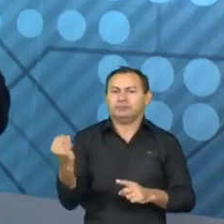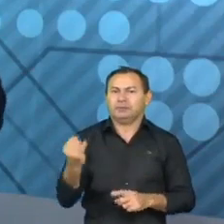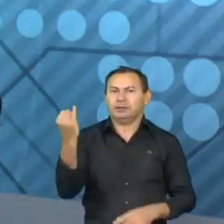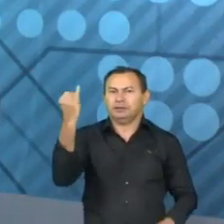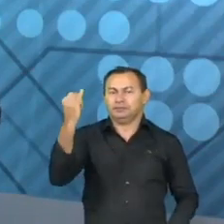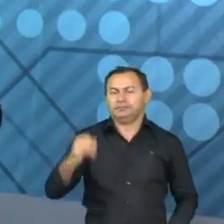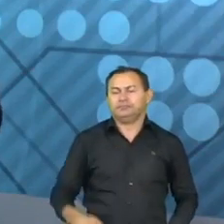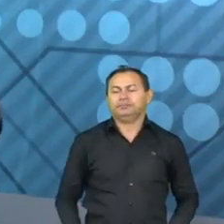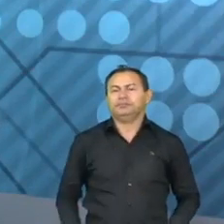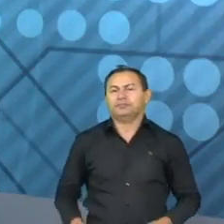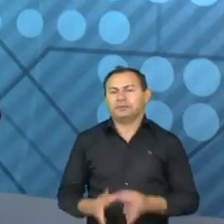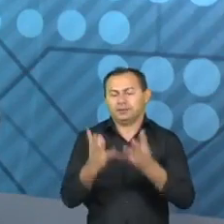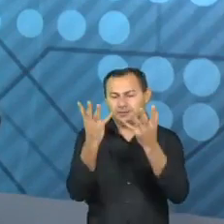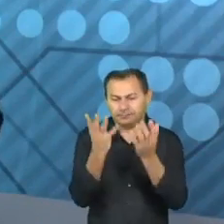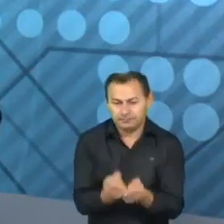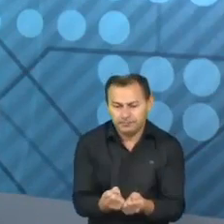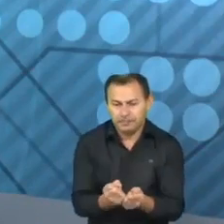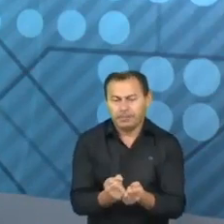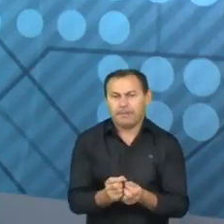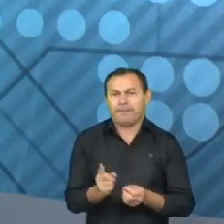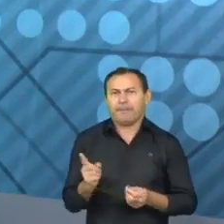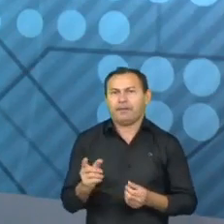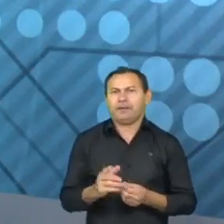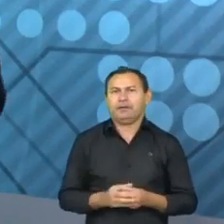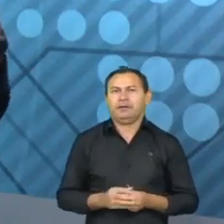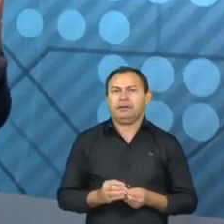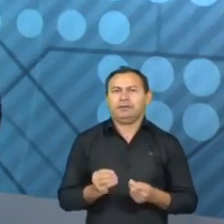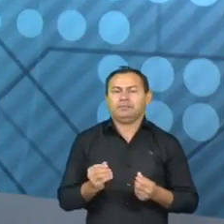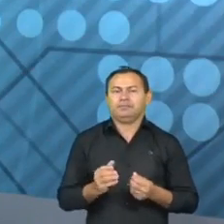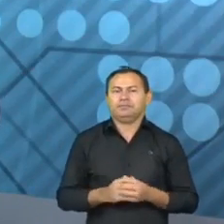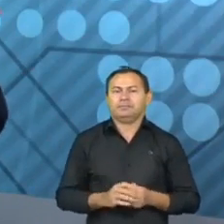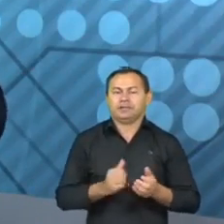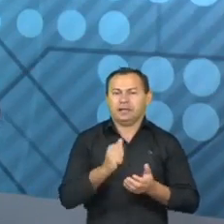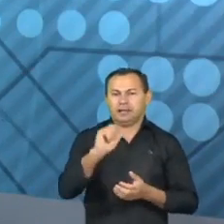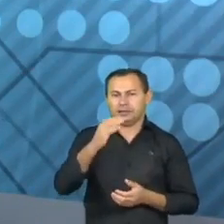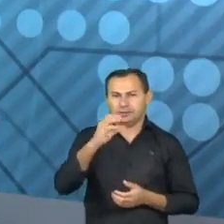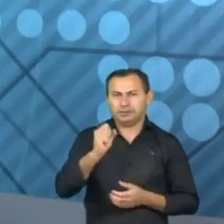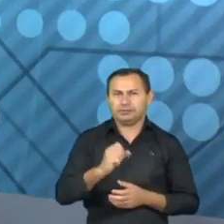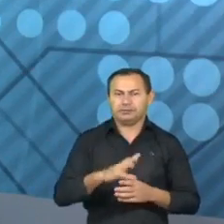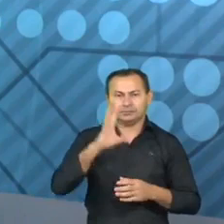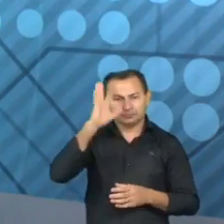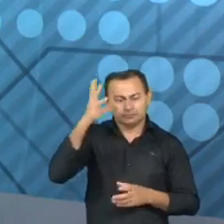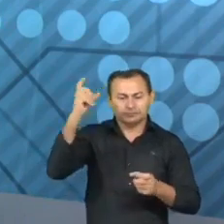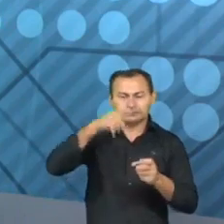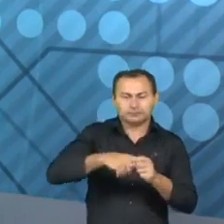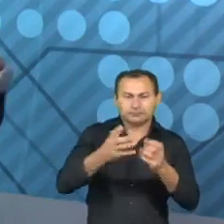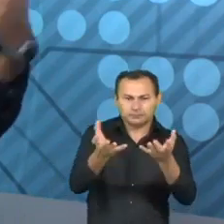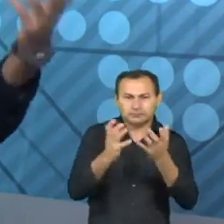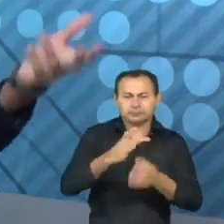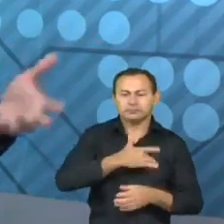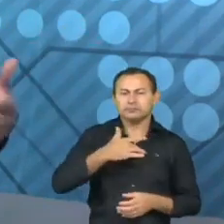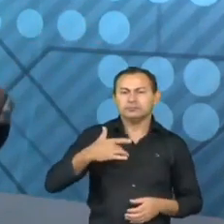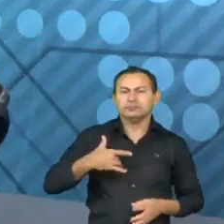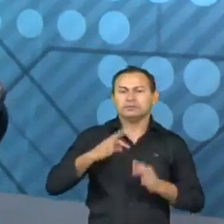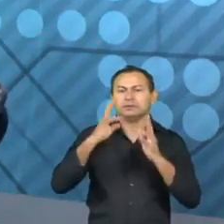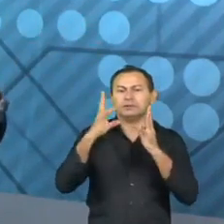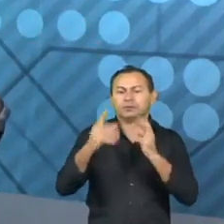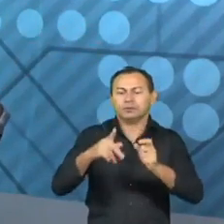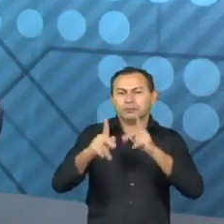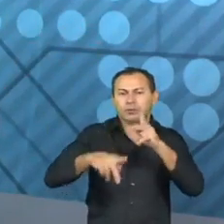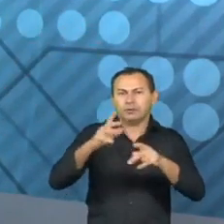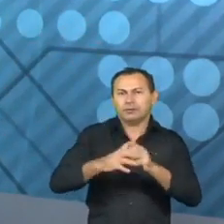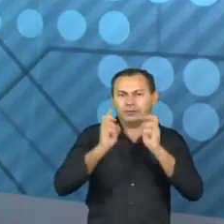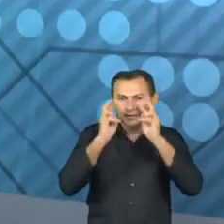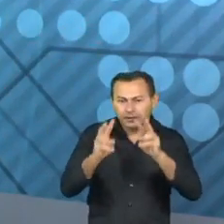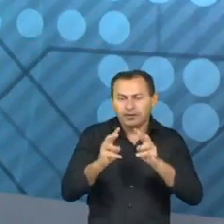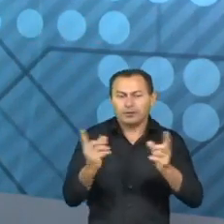importante, considerando as ações a serem tomadas visando a saúde de toda a população,